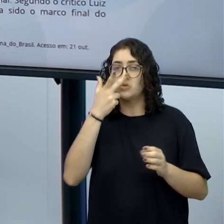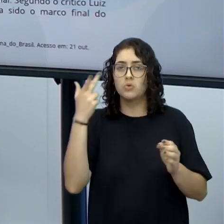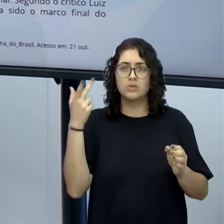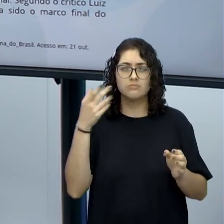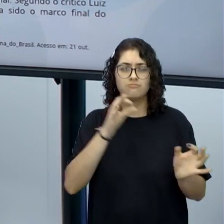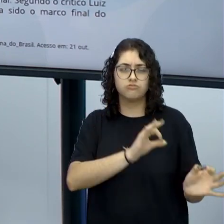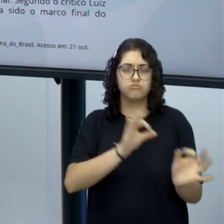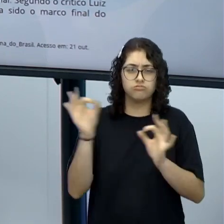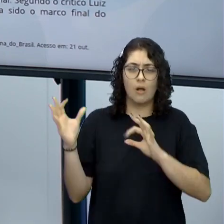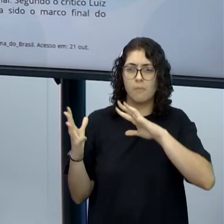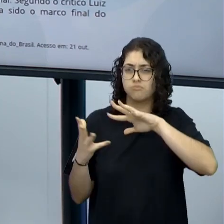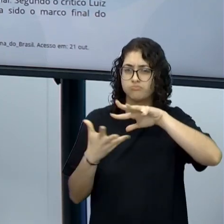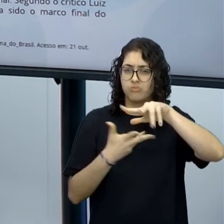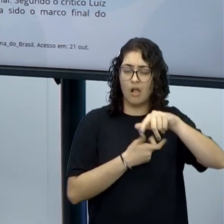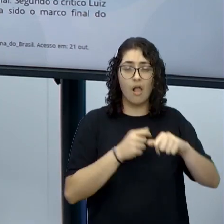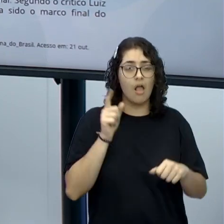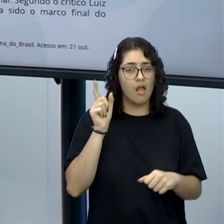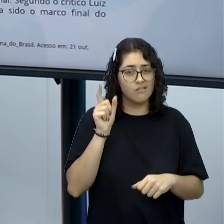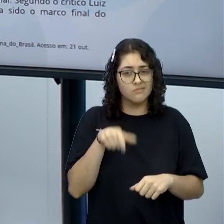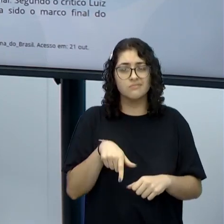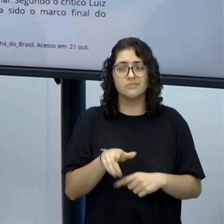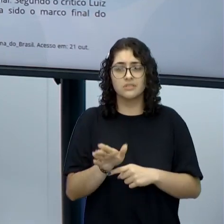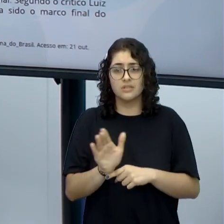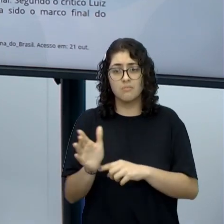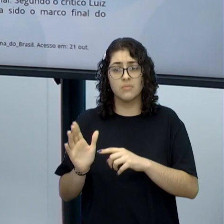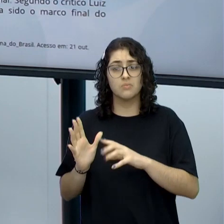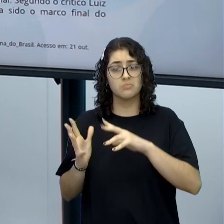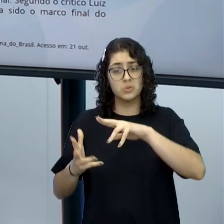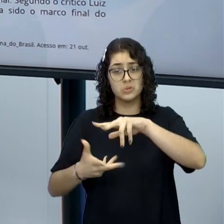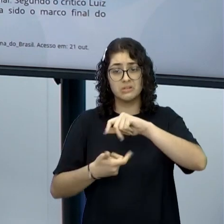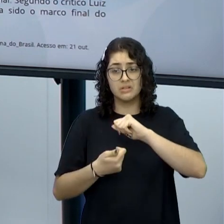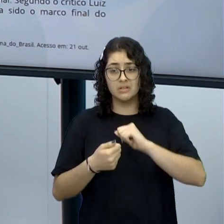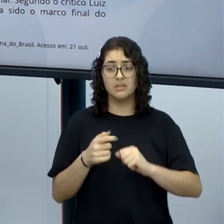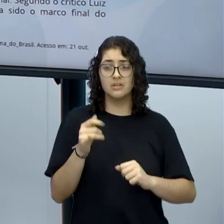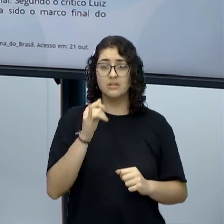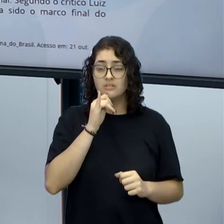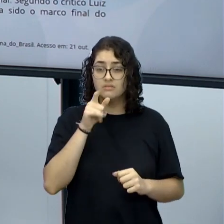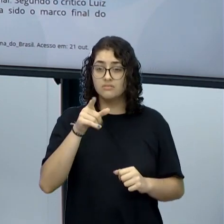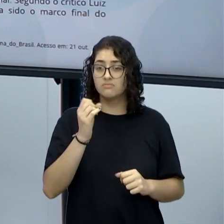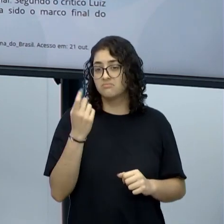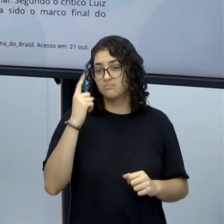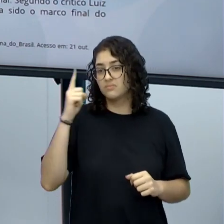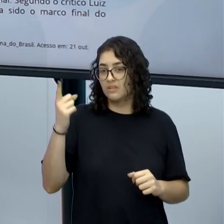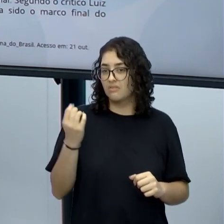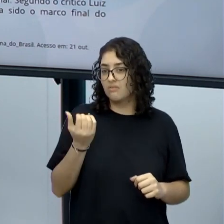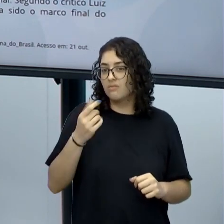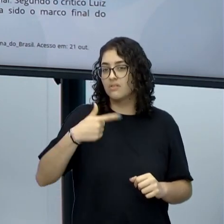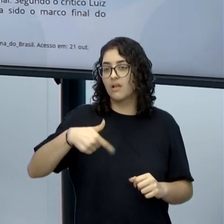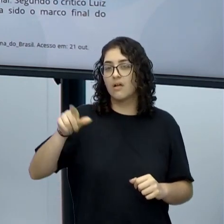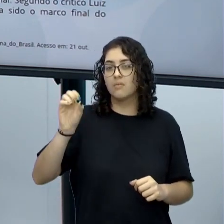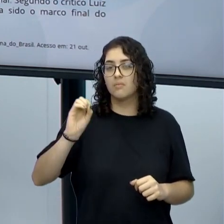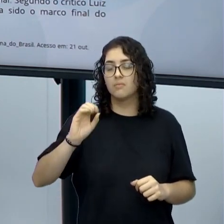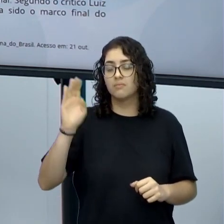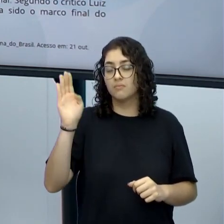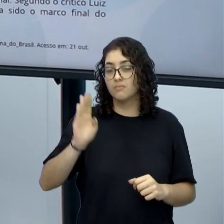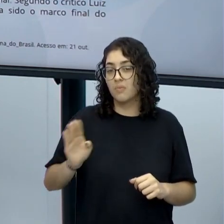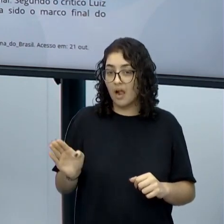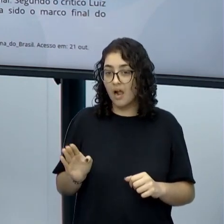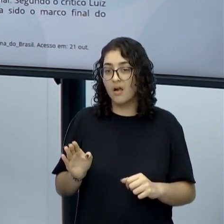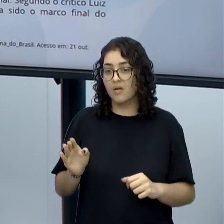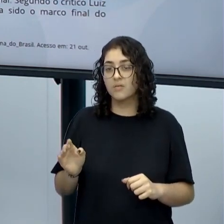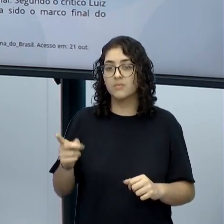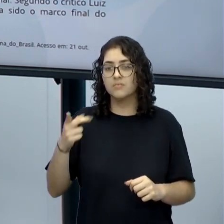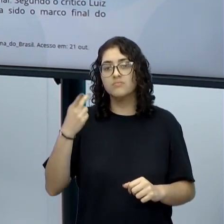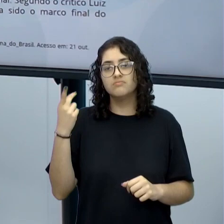mundo. Então, é um clássico do cinema mundial. Se você um dia tiver a oportunidade de sair do Brasil e falar sobre Cidade de Deus, City of God, sei lá,